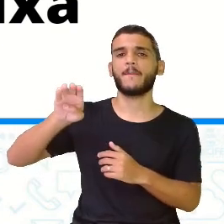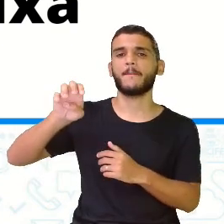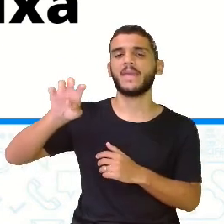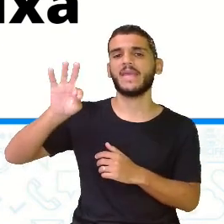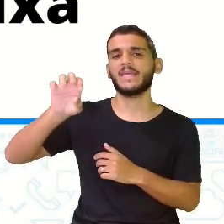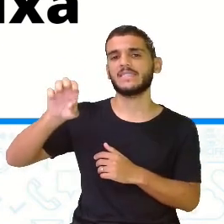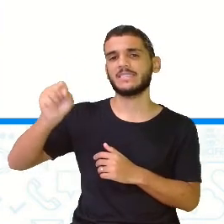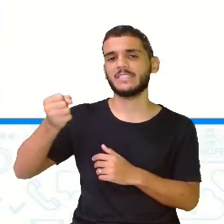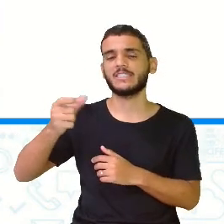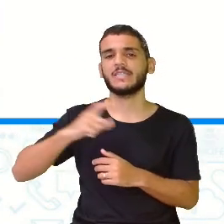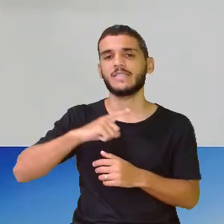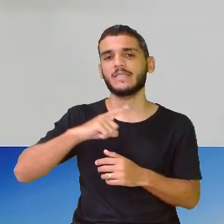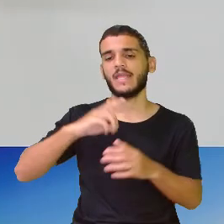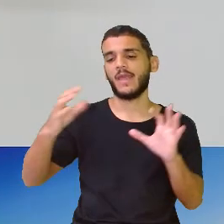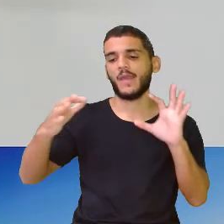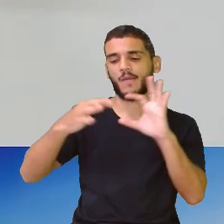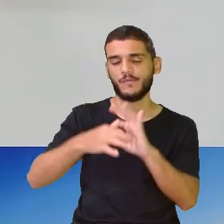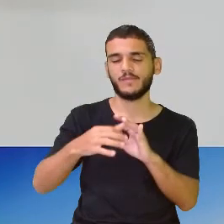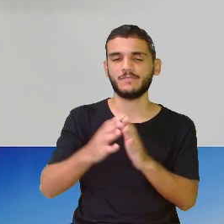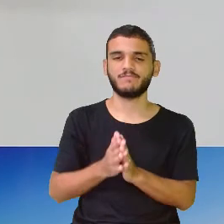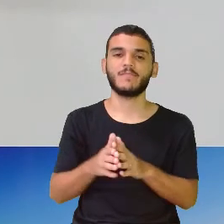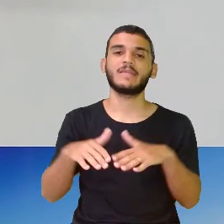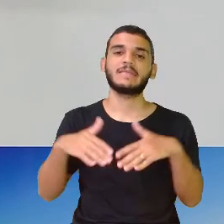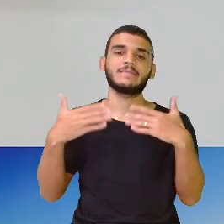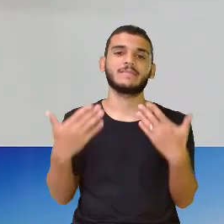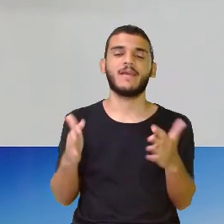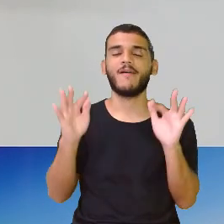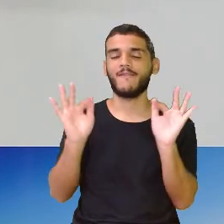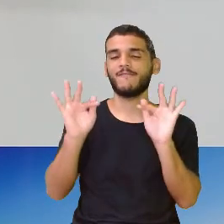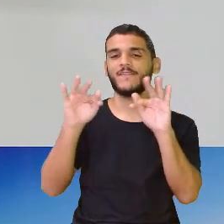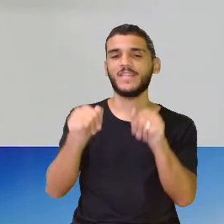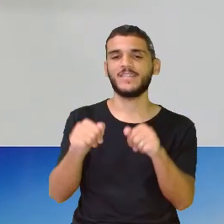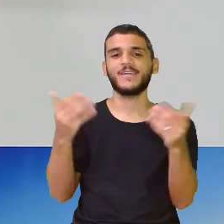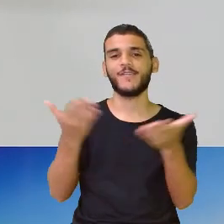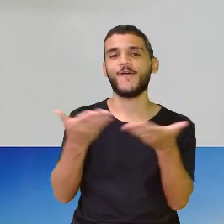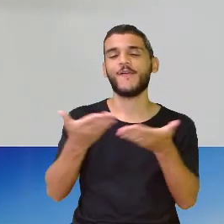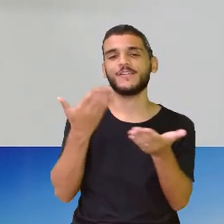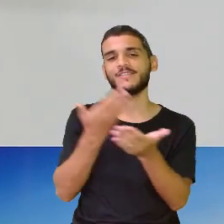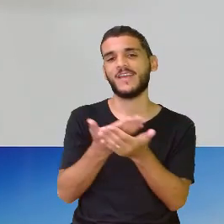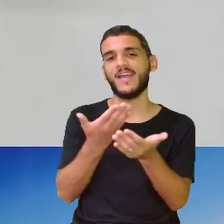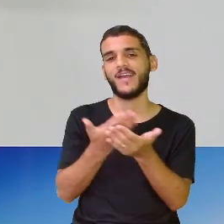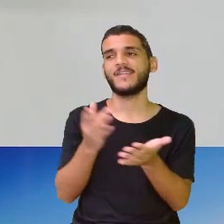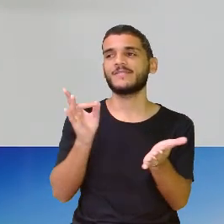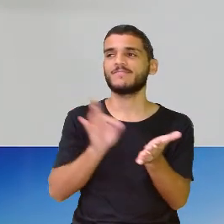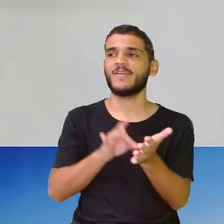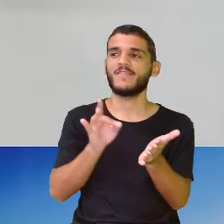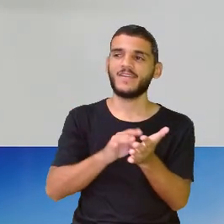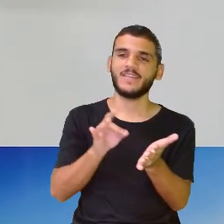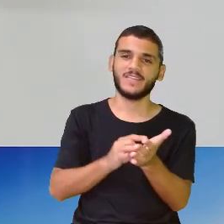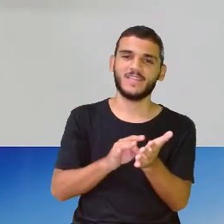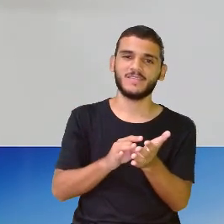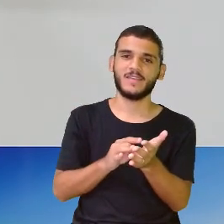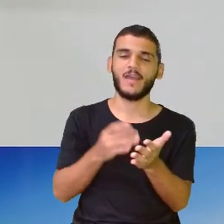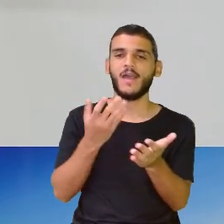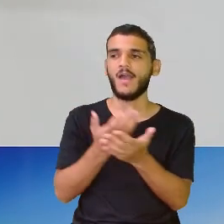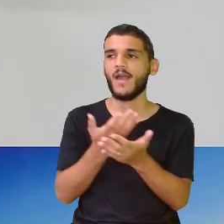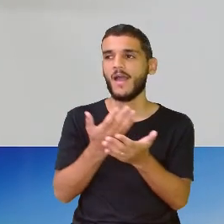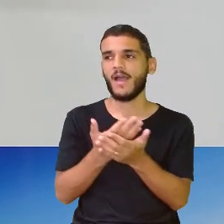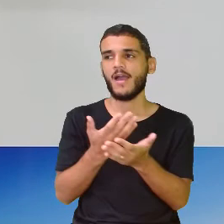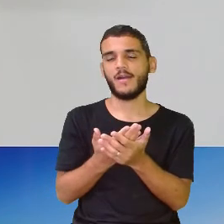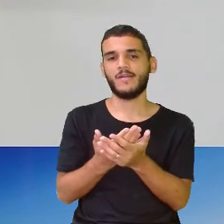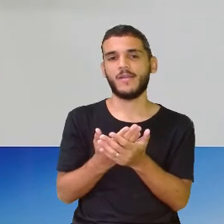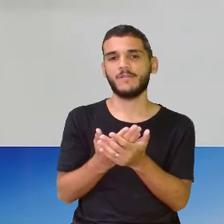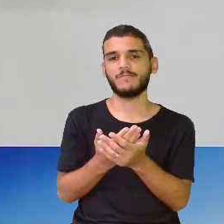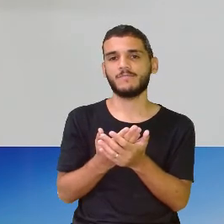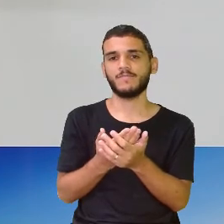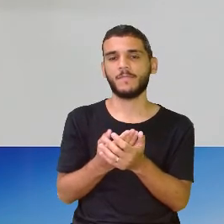palavras. E é isso aí. Nós estamos chegando ao final da aula. Na verdade, essa aula eu já até peguei